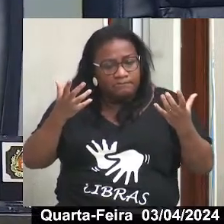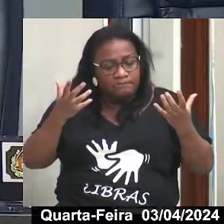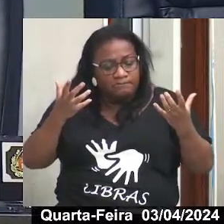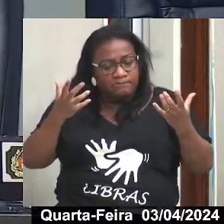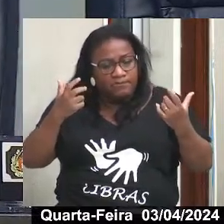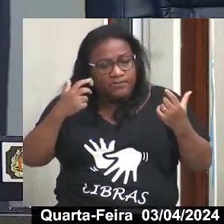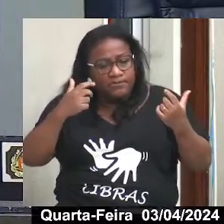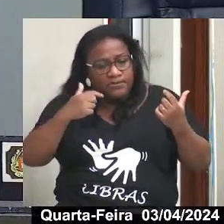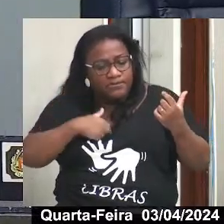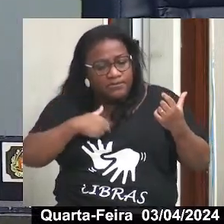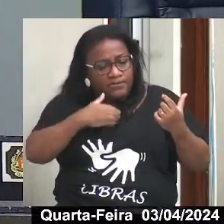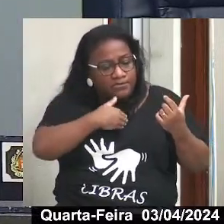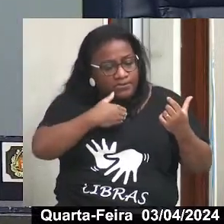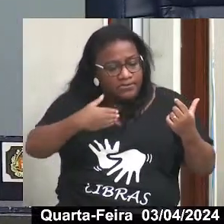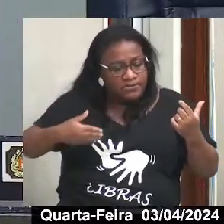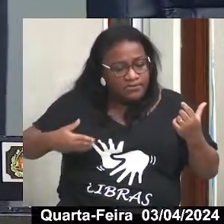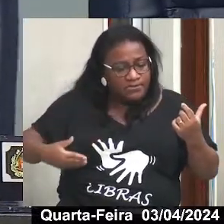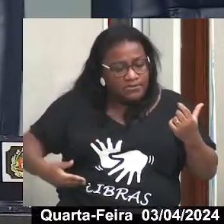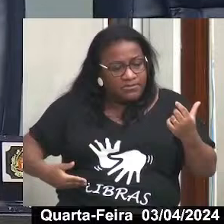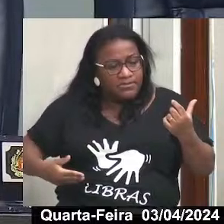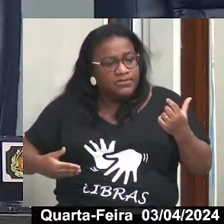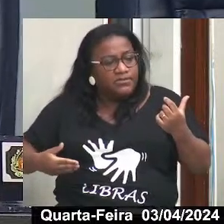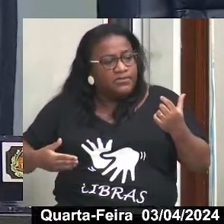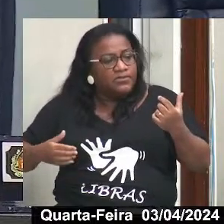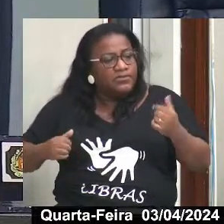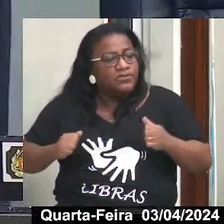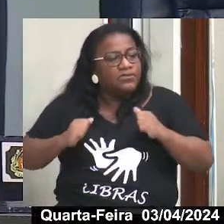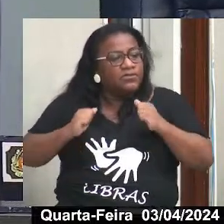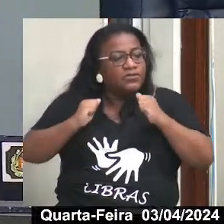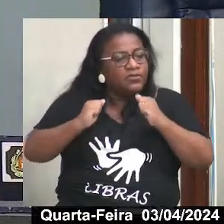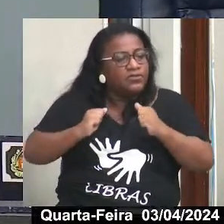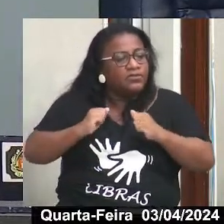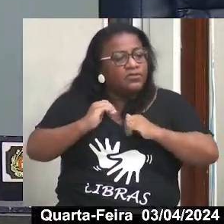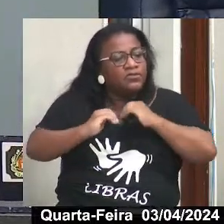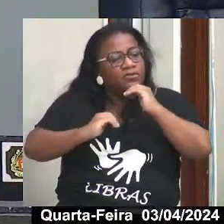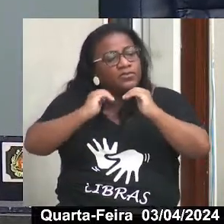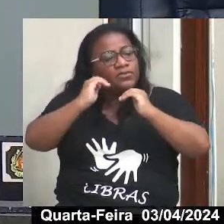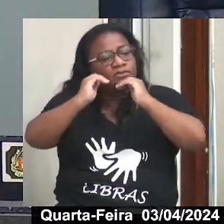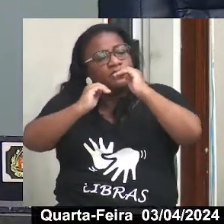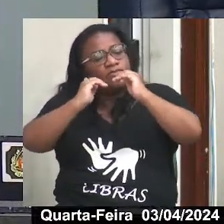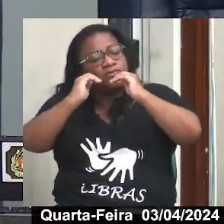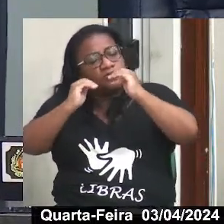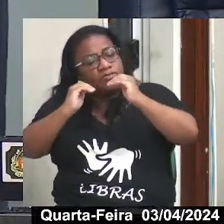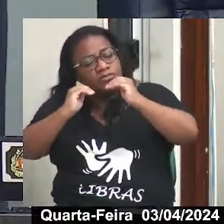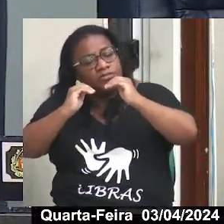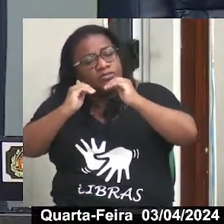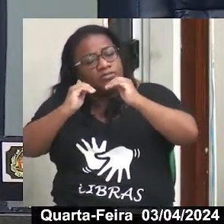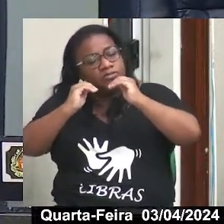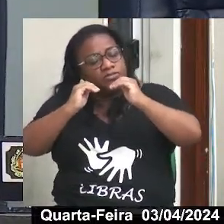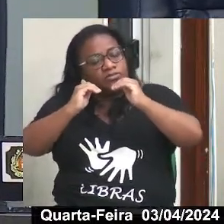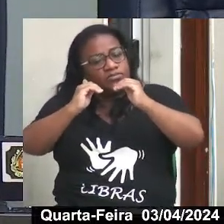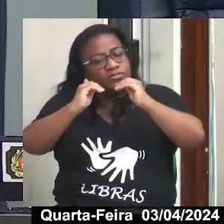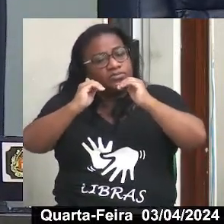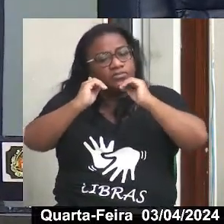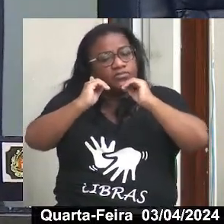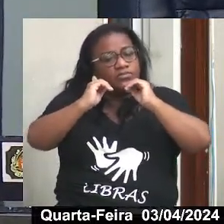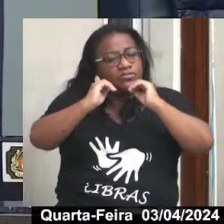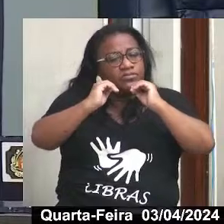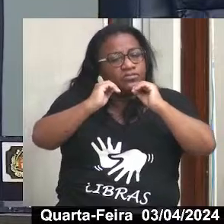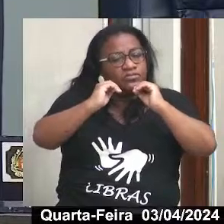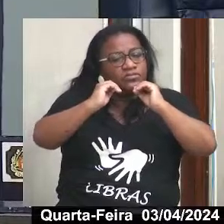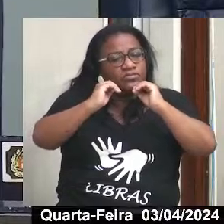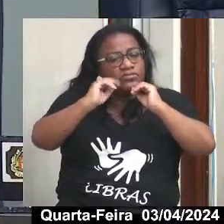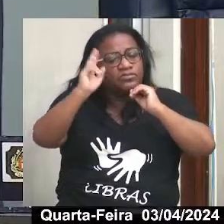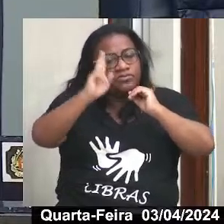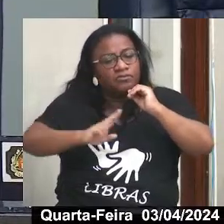aqui à disposição do governo para que a gente dê continuidade, aproveitando também a palavra do